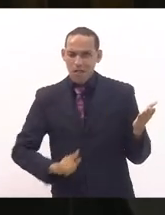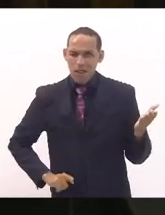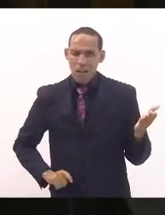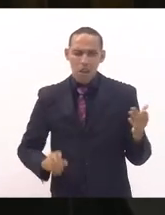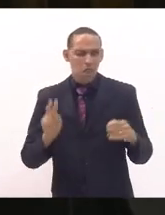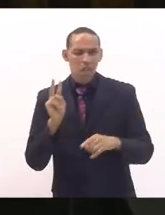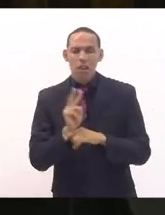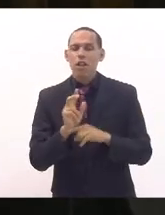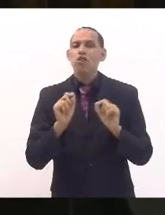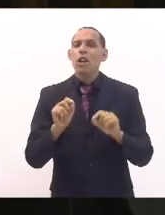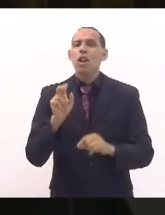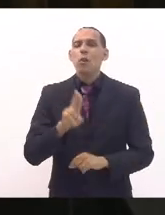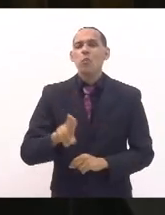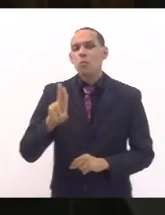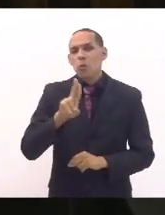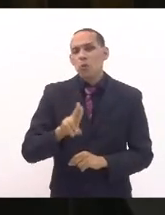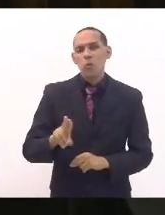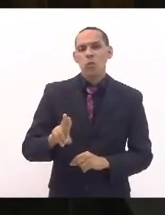defende